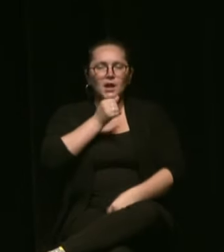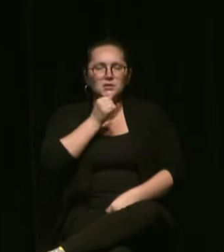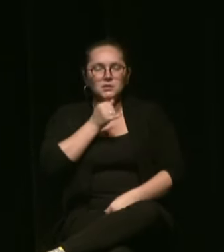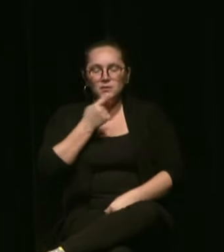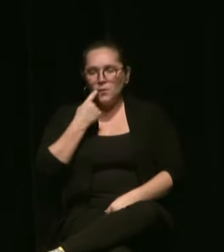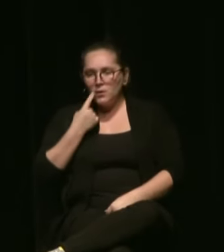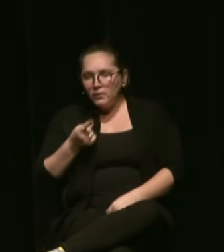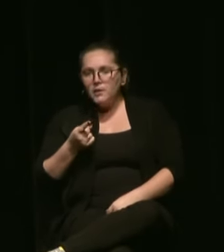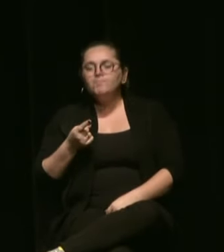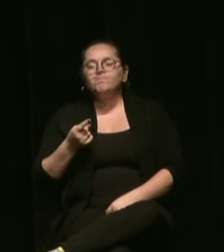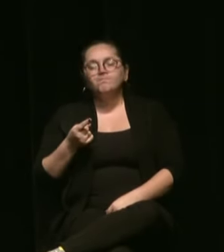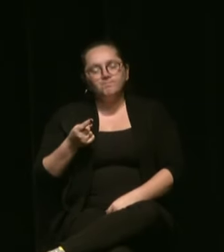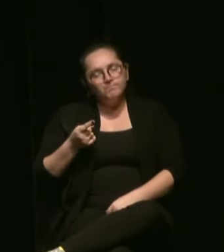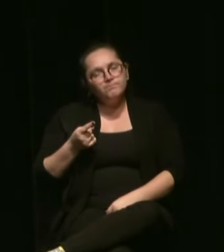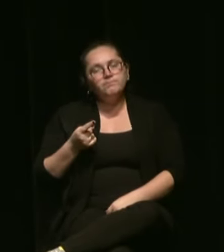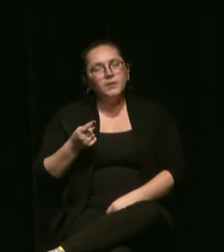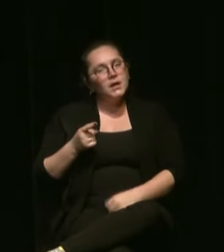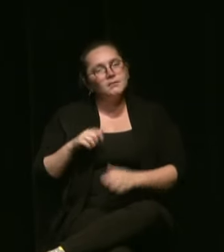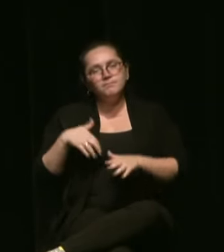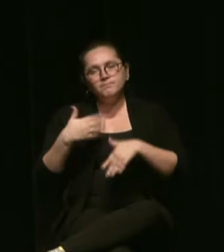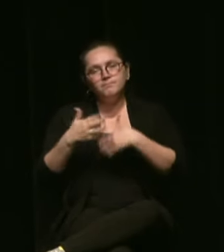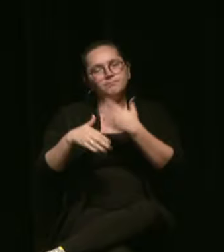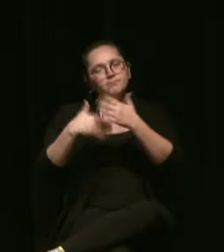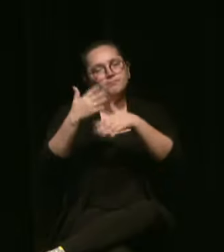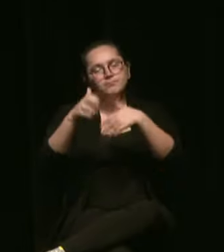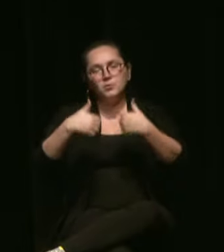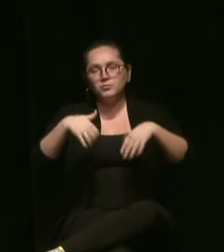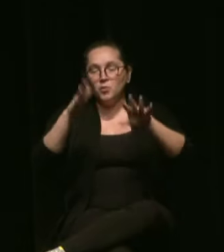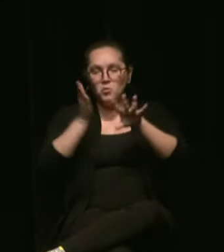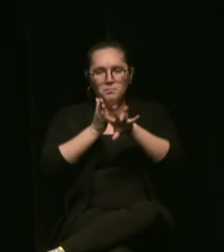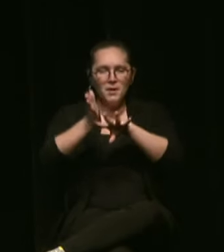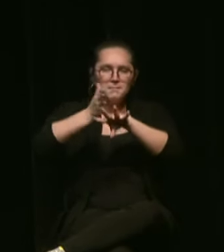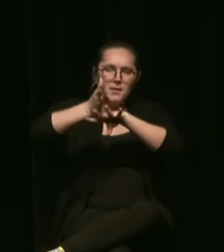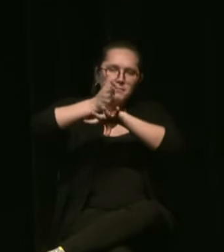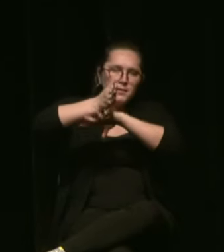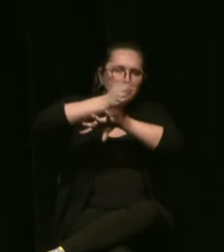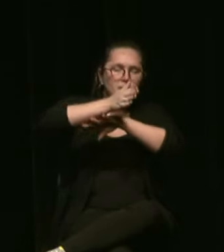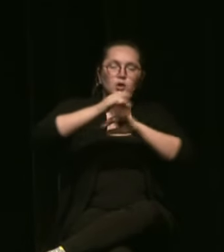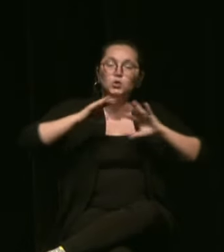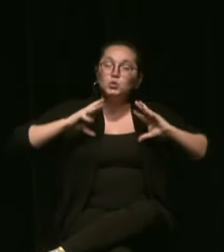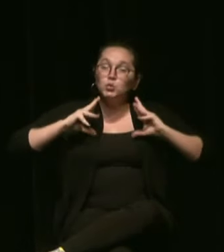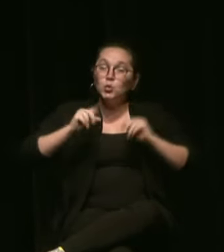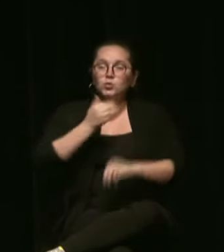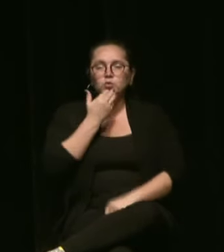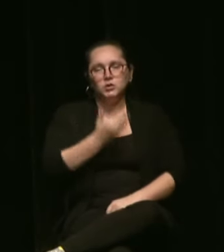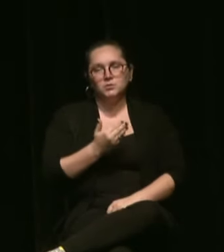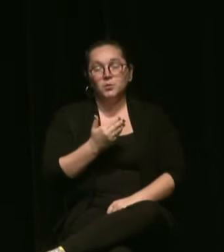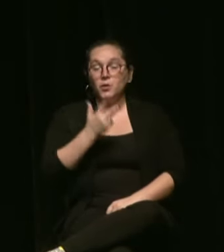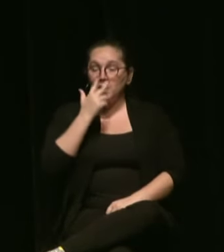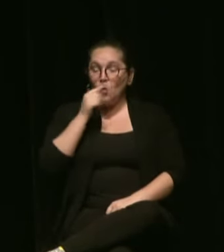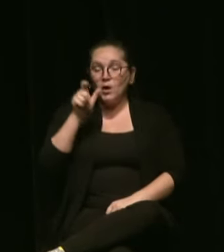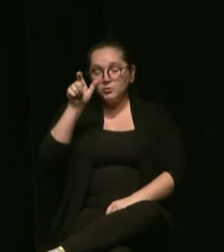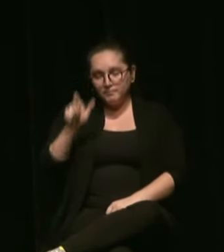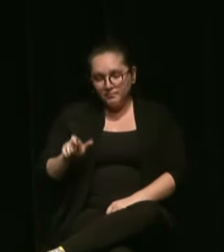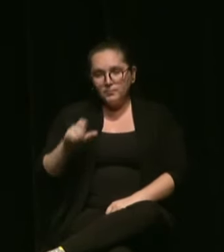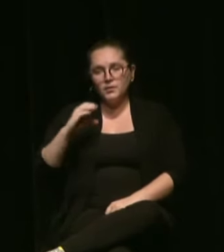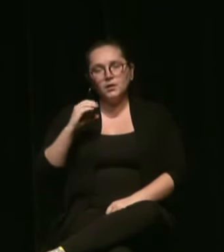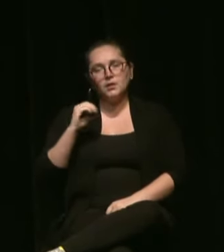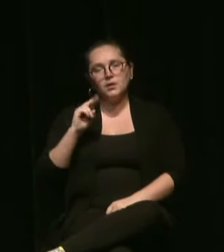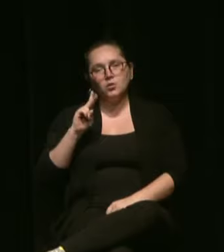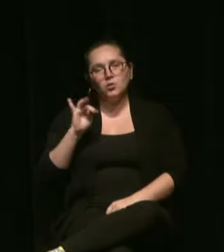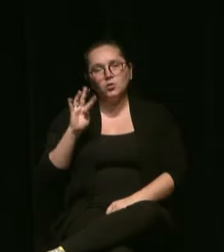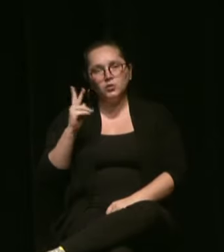avança as possibilidades do cinema, seja ficcional ou não ficcional. Eu acho que o Coutinho tem isso. Eu acho que ele tem um